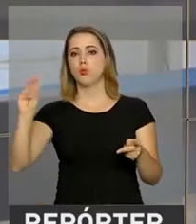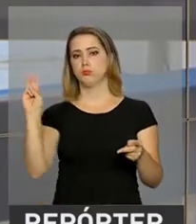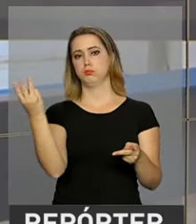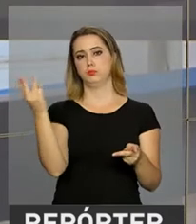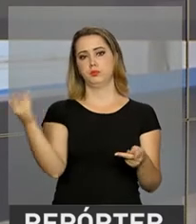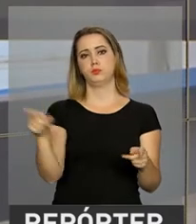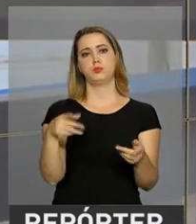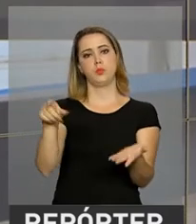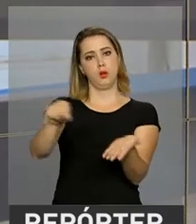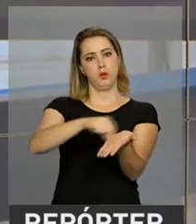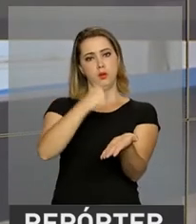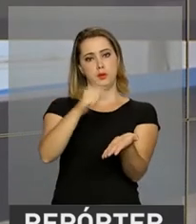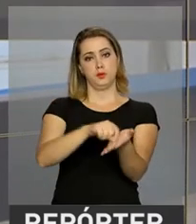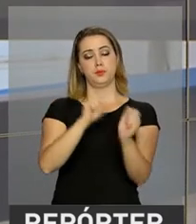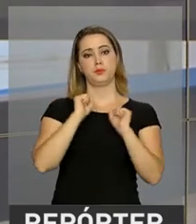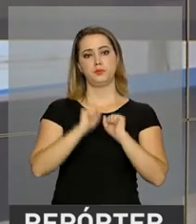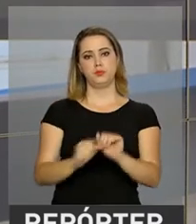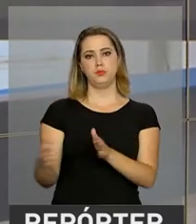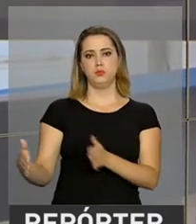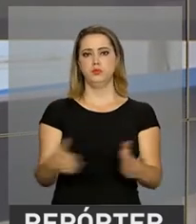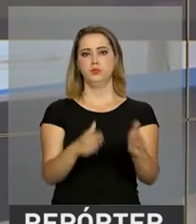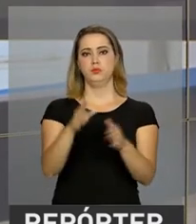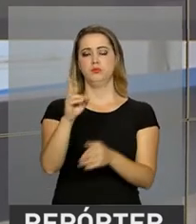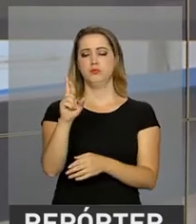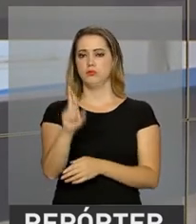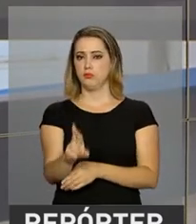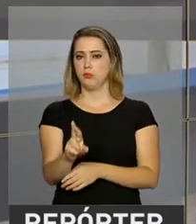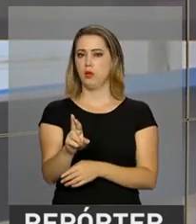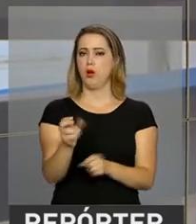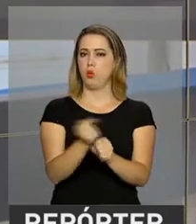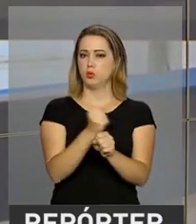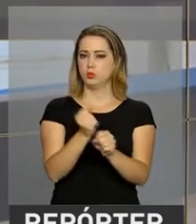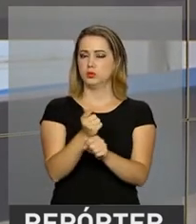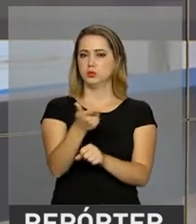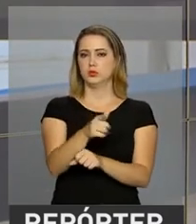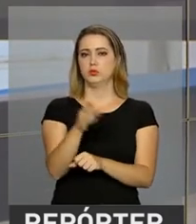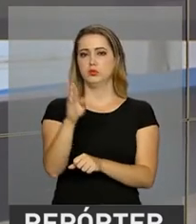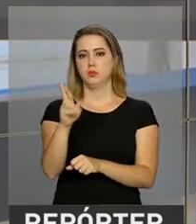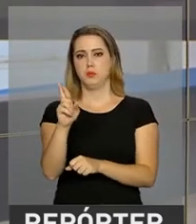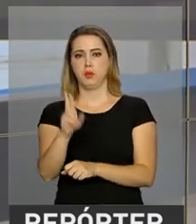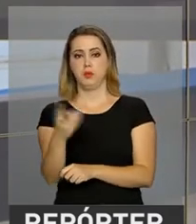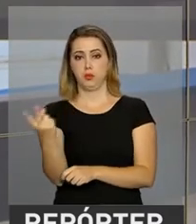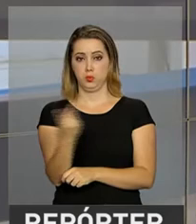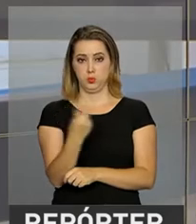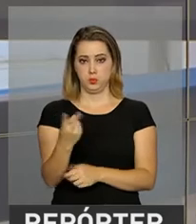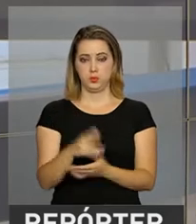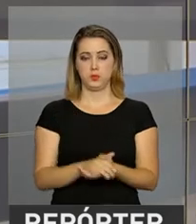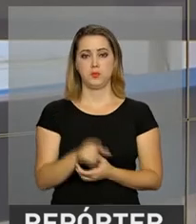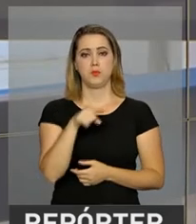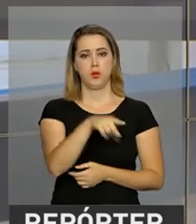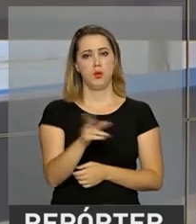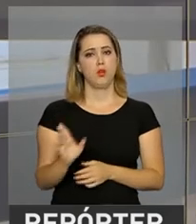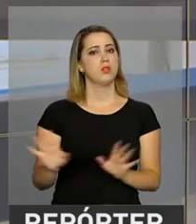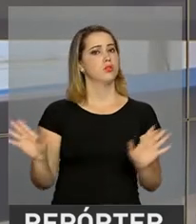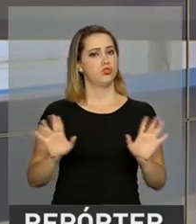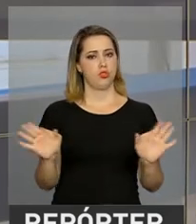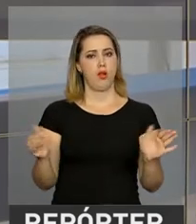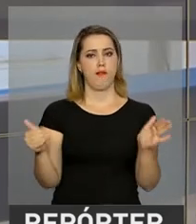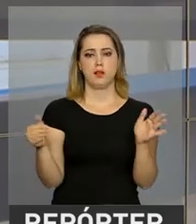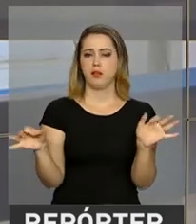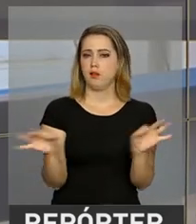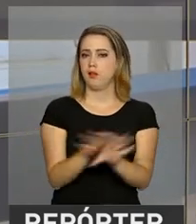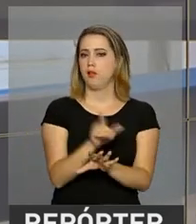a autorização para a pavimentação das rodovias BR-226 e a BR-316. Esse é o último trecho